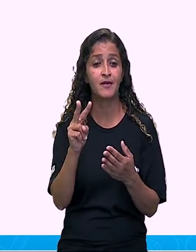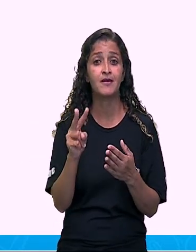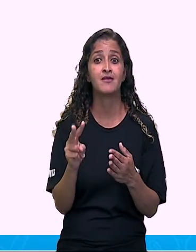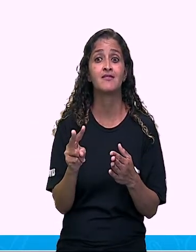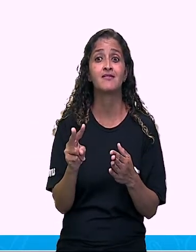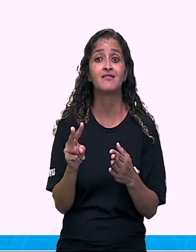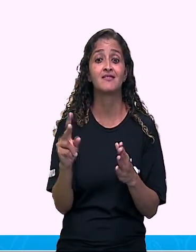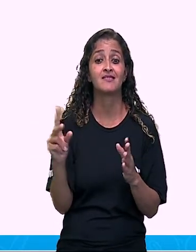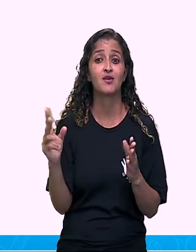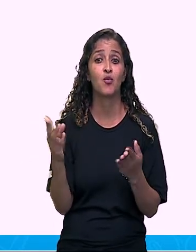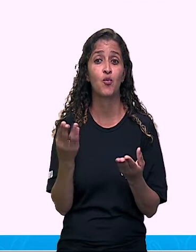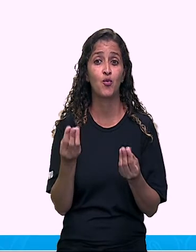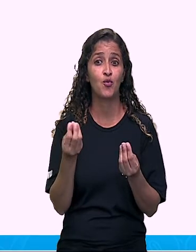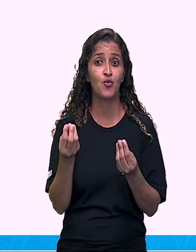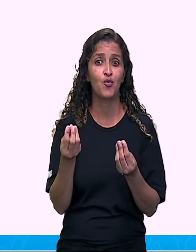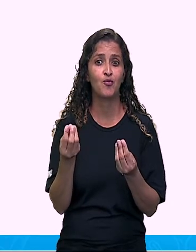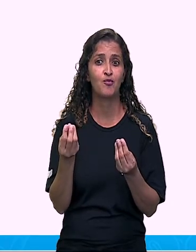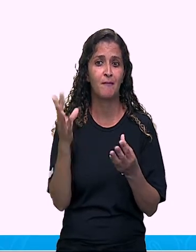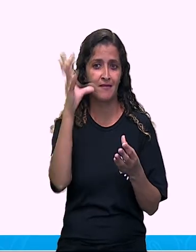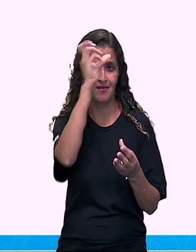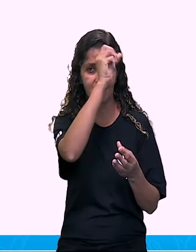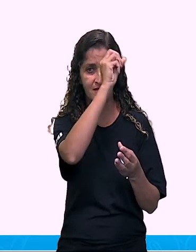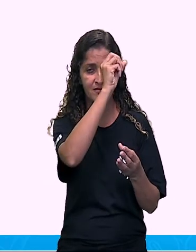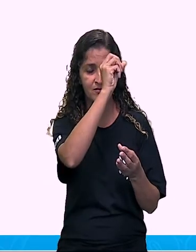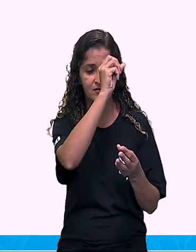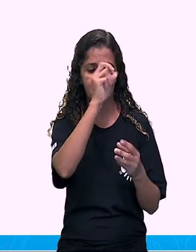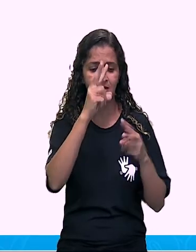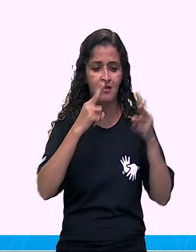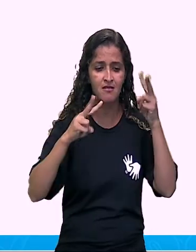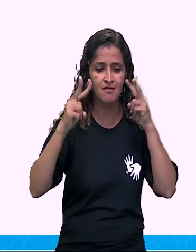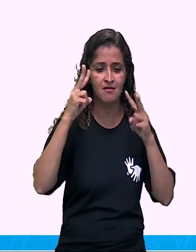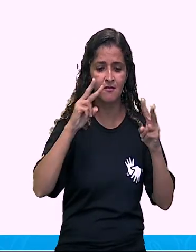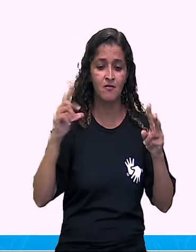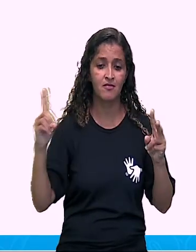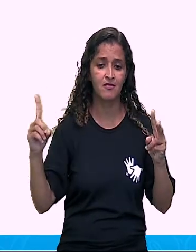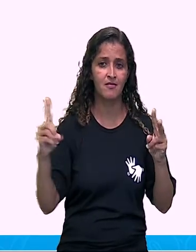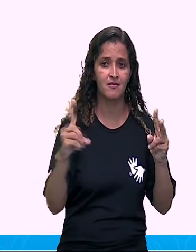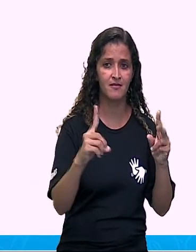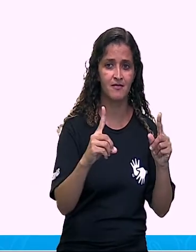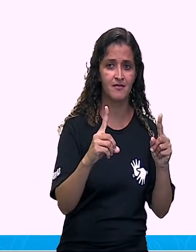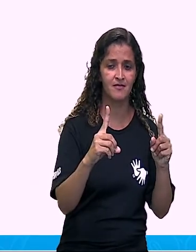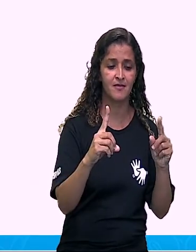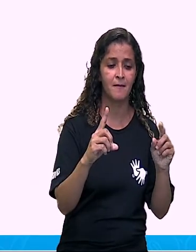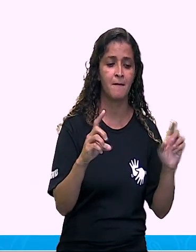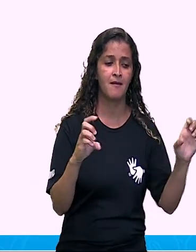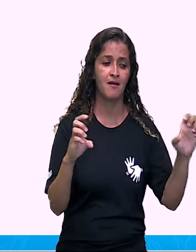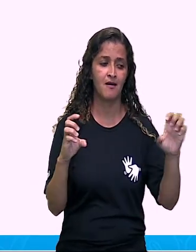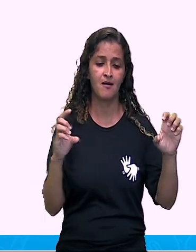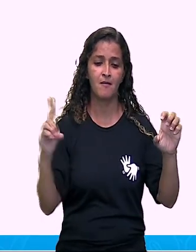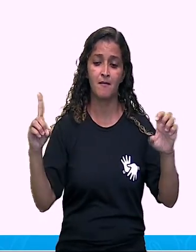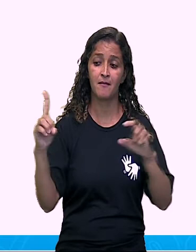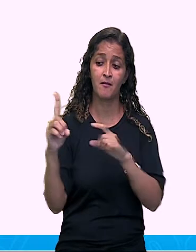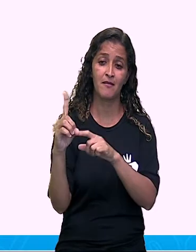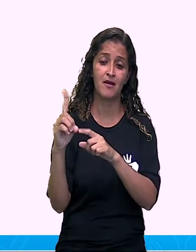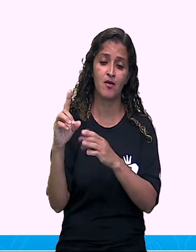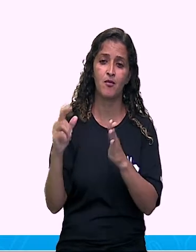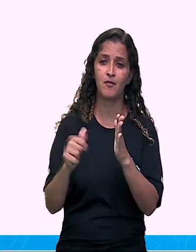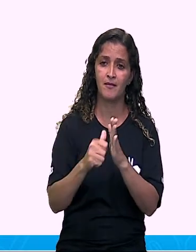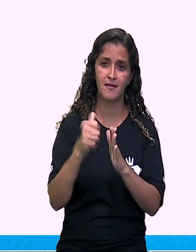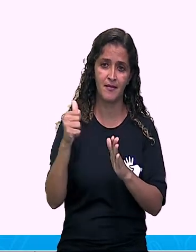analisa os números da direita para a esquerda? Então, nós vamos começar aqui na letra A, analisando da casa